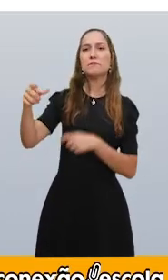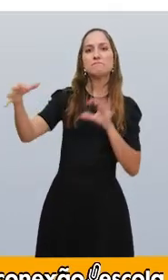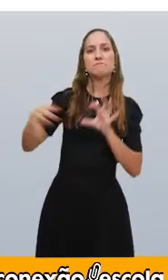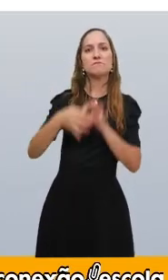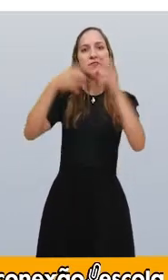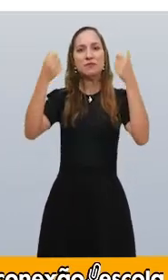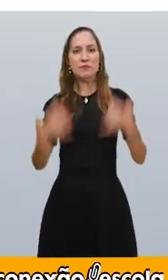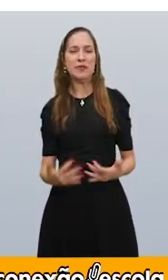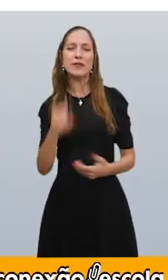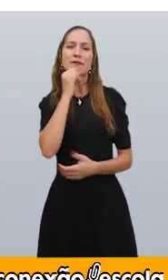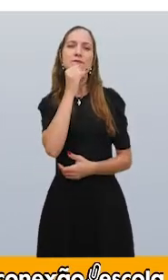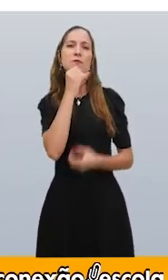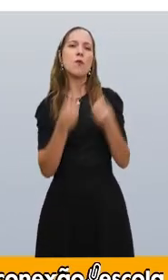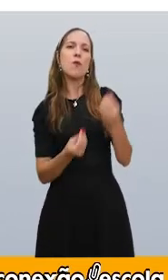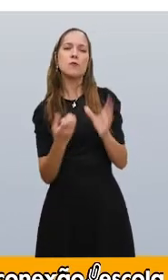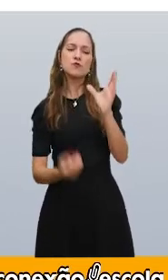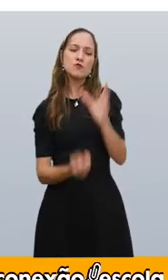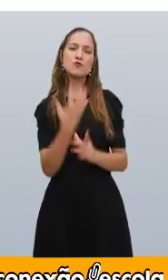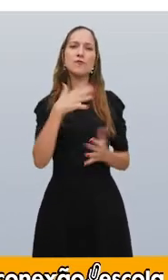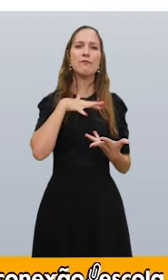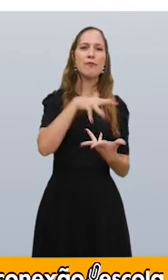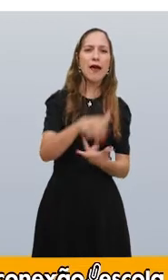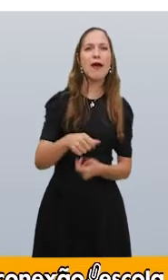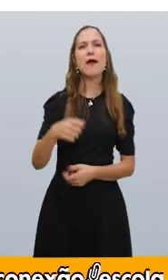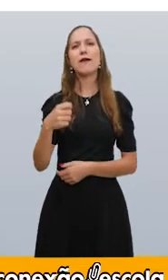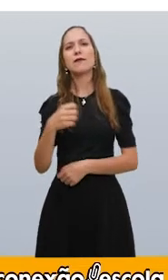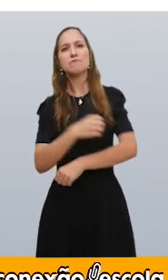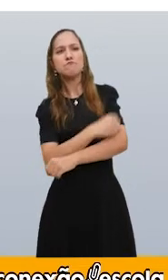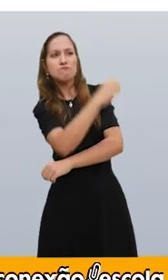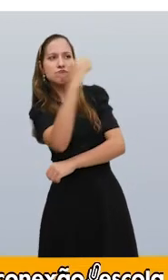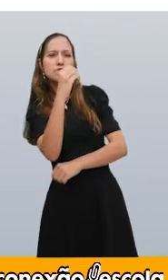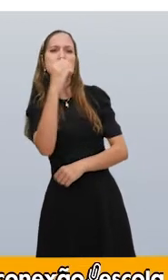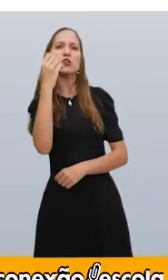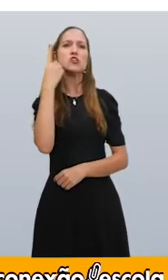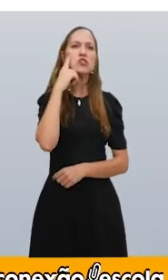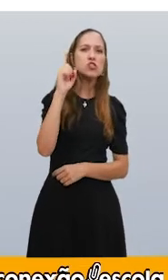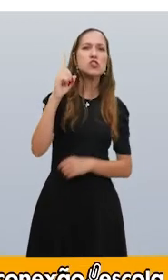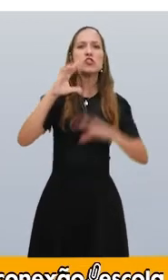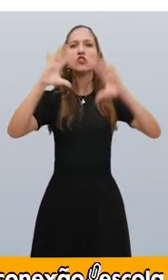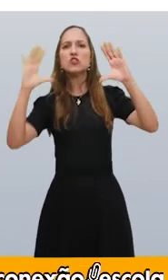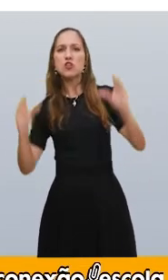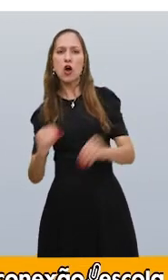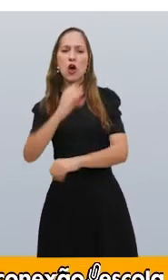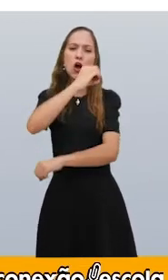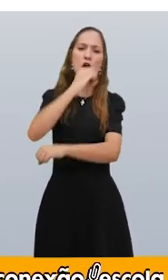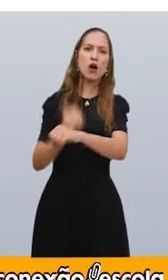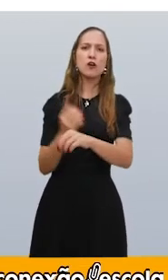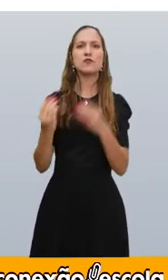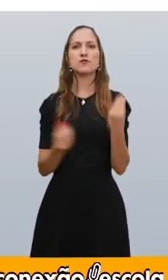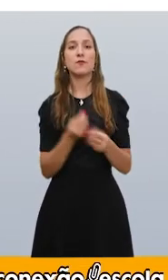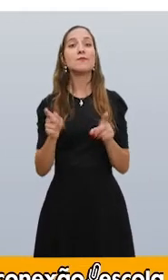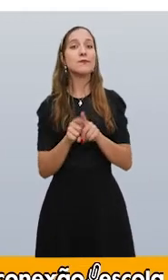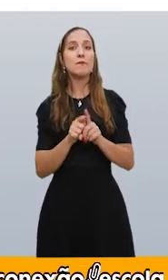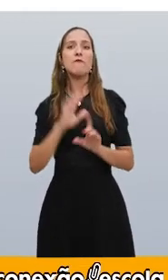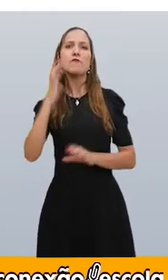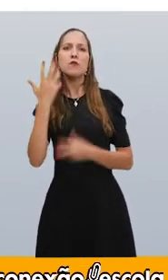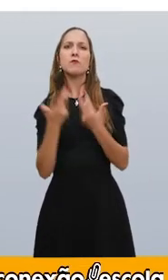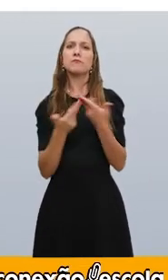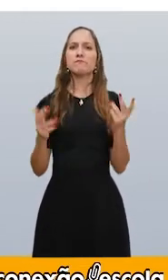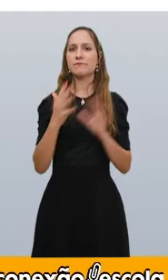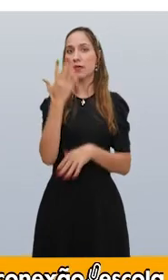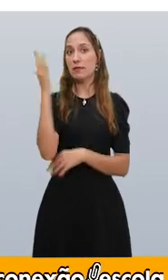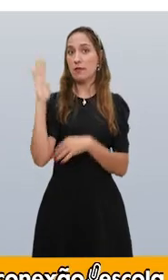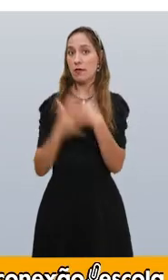surgimento da terra, o dia e a noite e outros fenômenos da natureza. E por último,